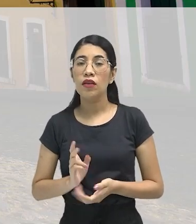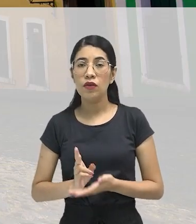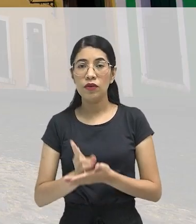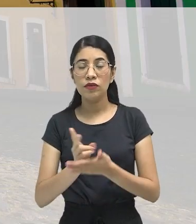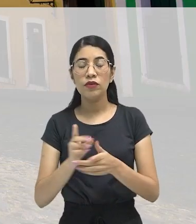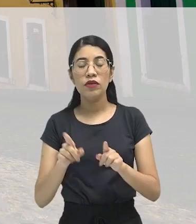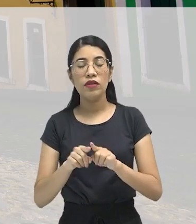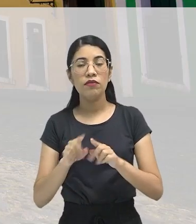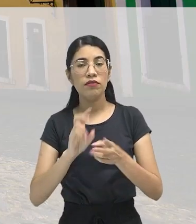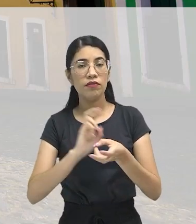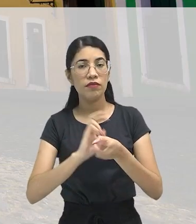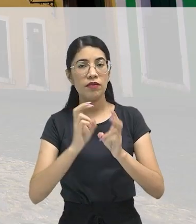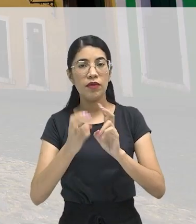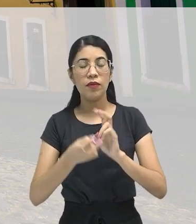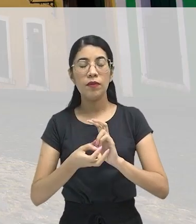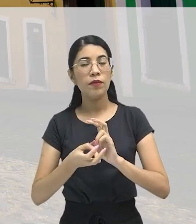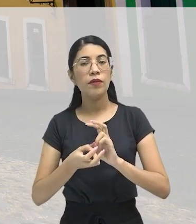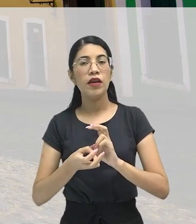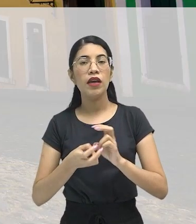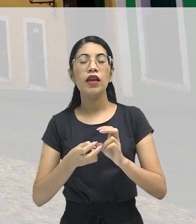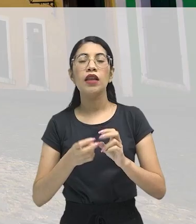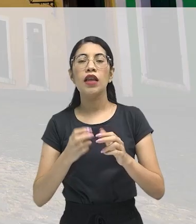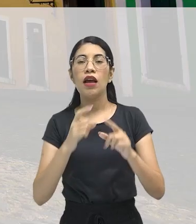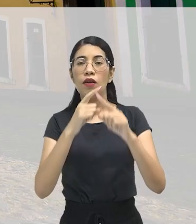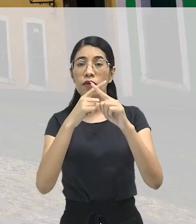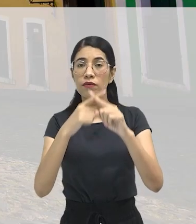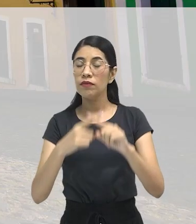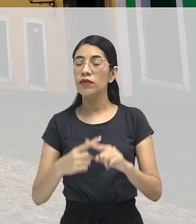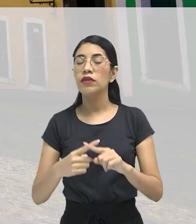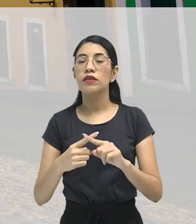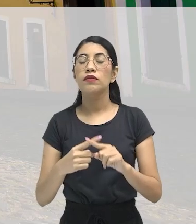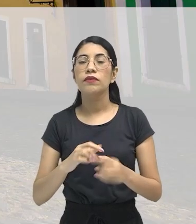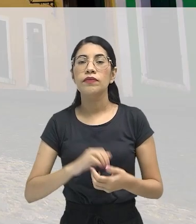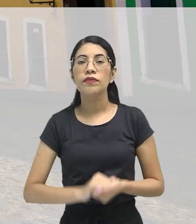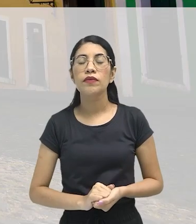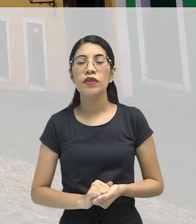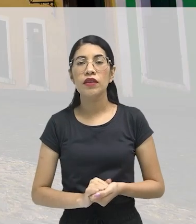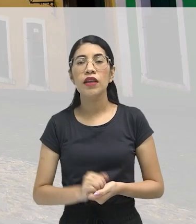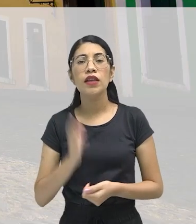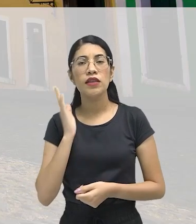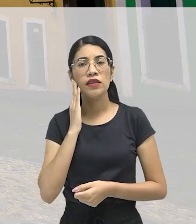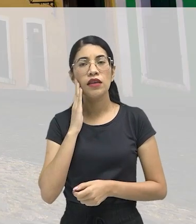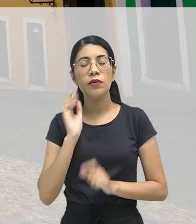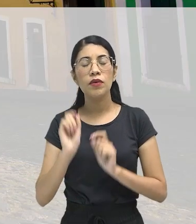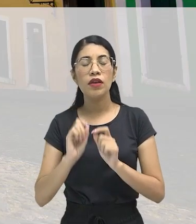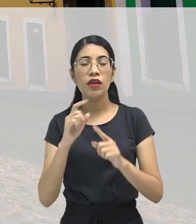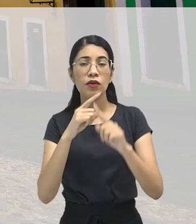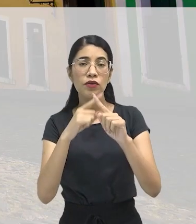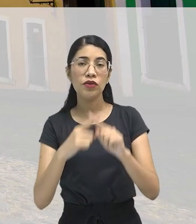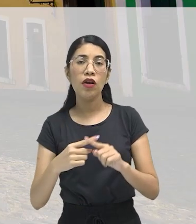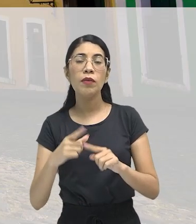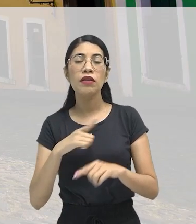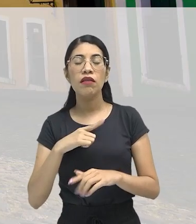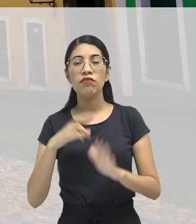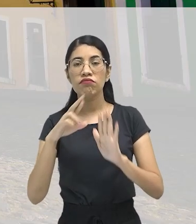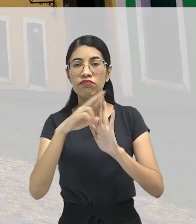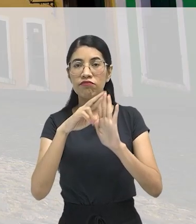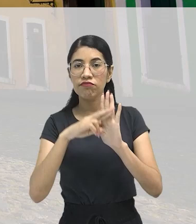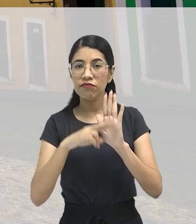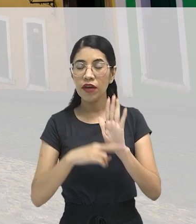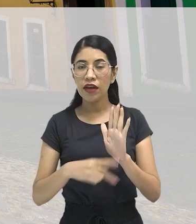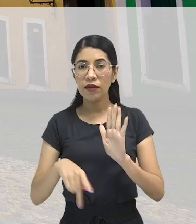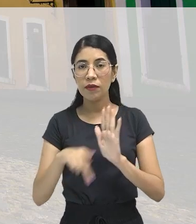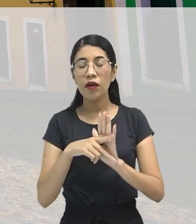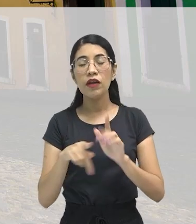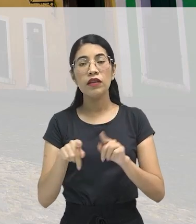um pouco da capoeira enquanto jogo, a gente sabe que o jogo ele tem ali as suas próprias regras e